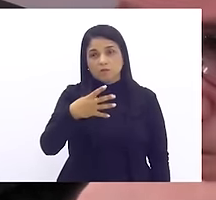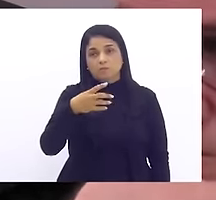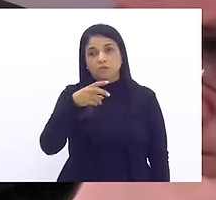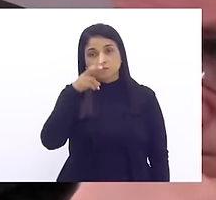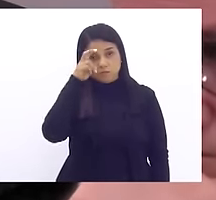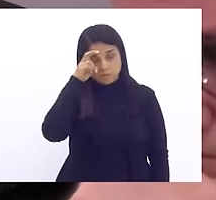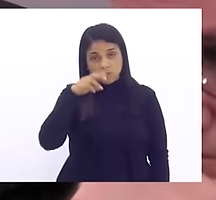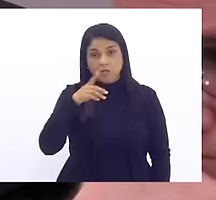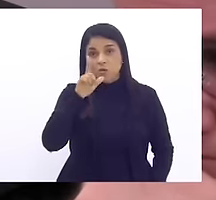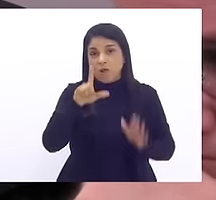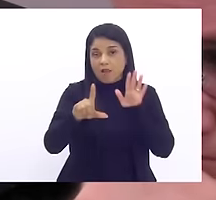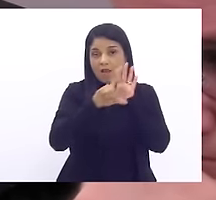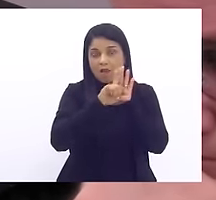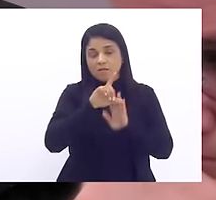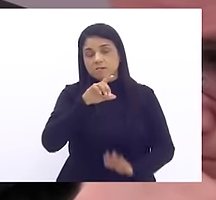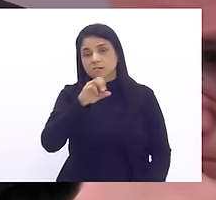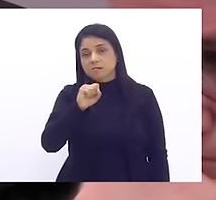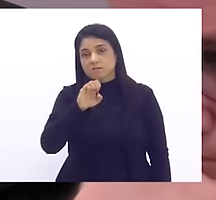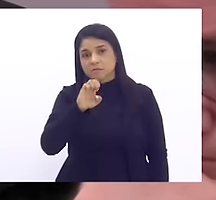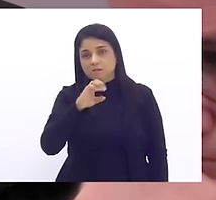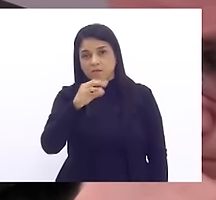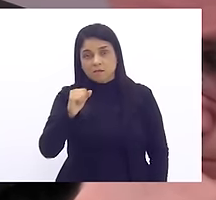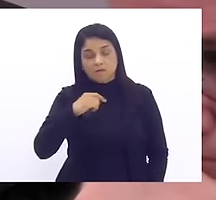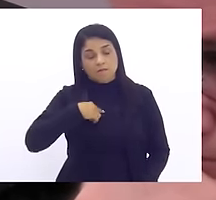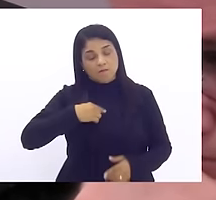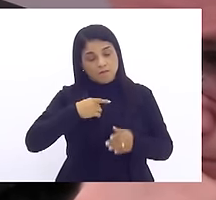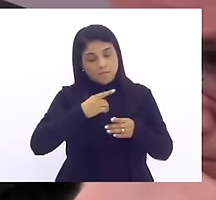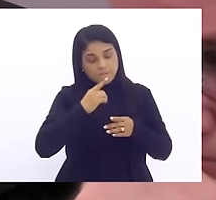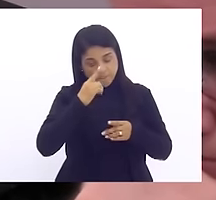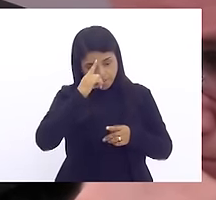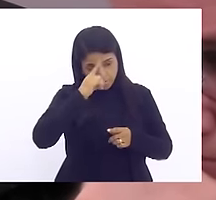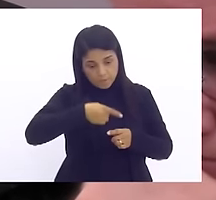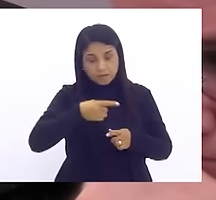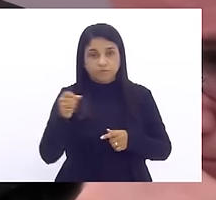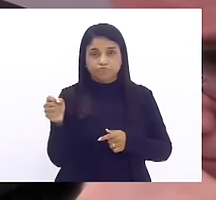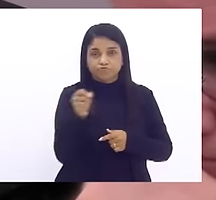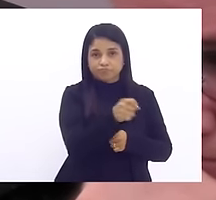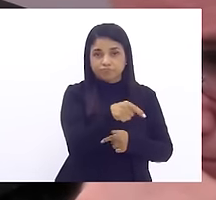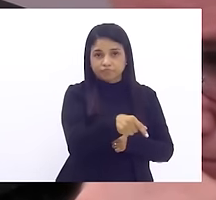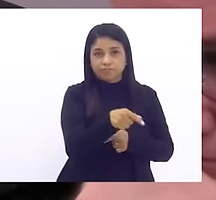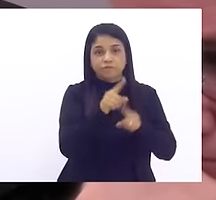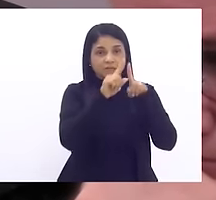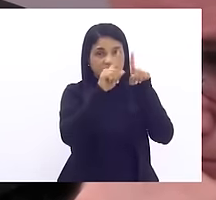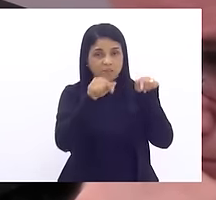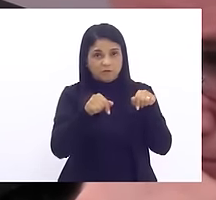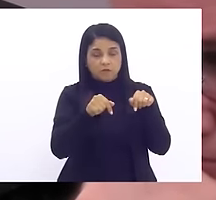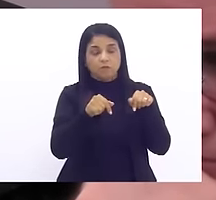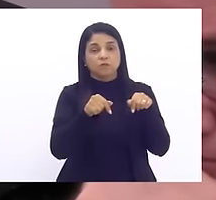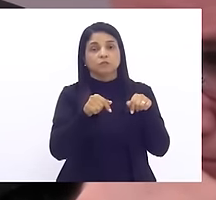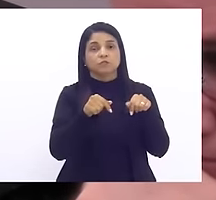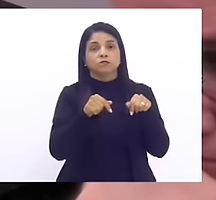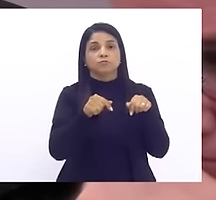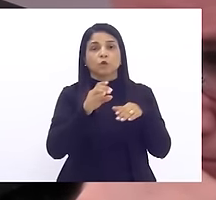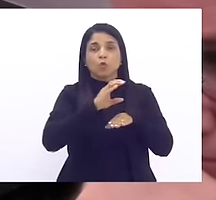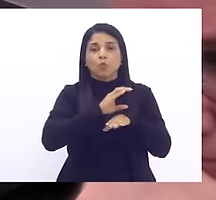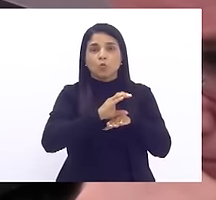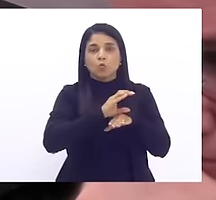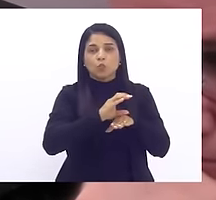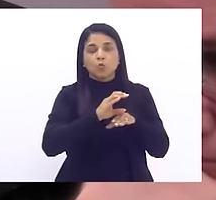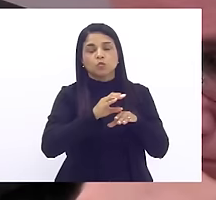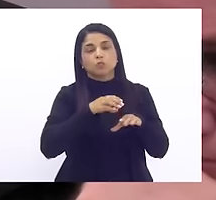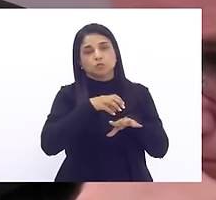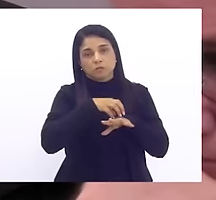Detran apenas é envia a gente da autoridade de trânsito que seriam servidores efetivos portariados com curso de trânsito